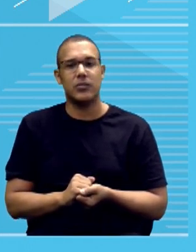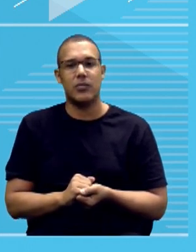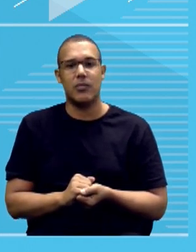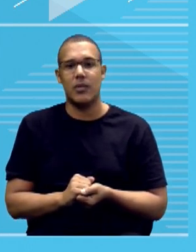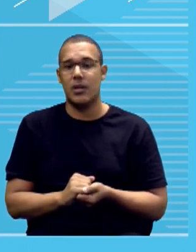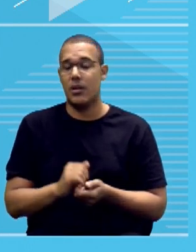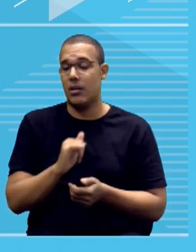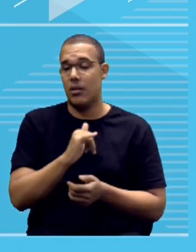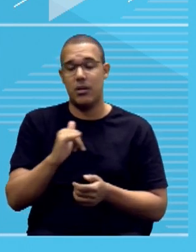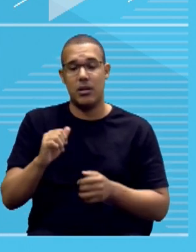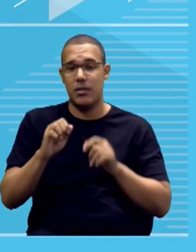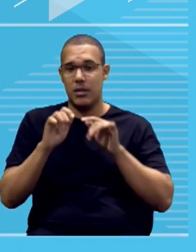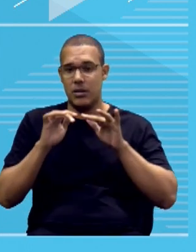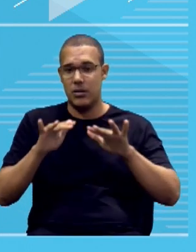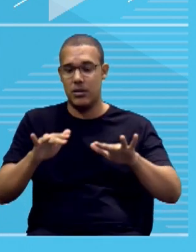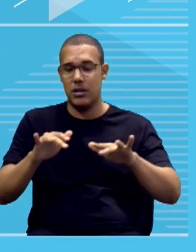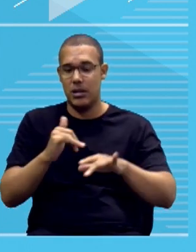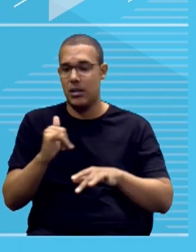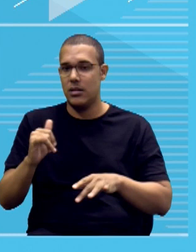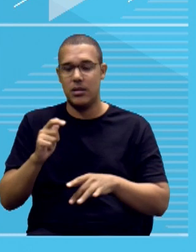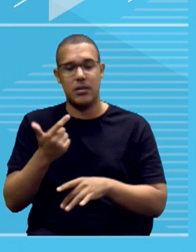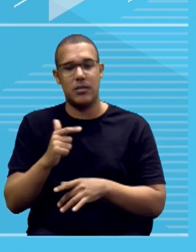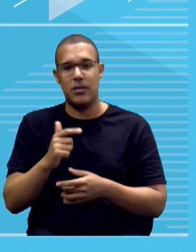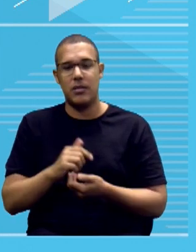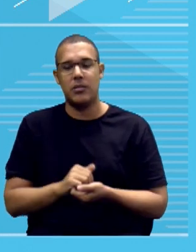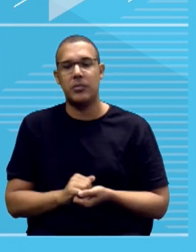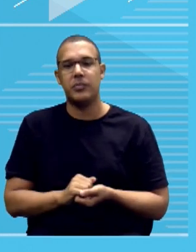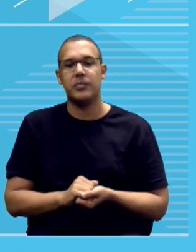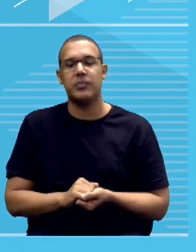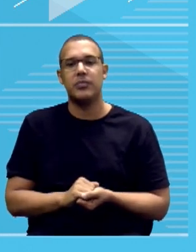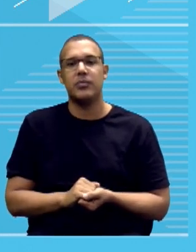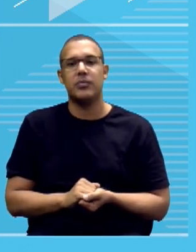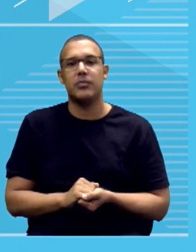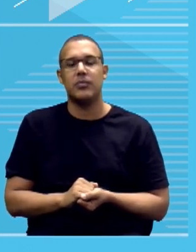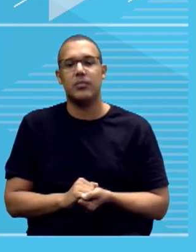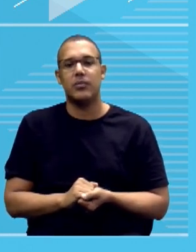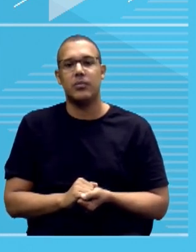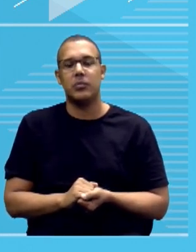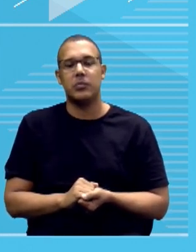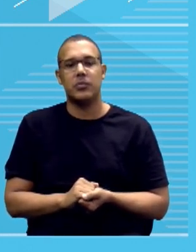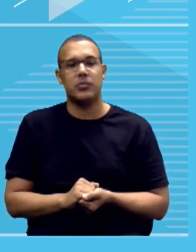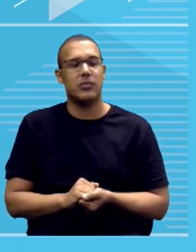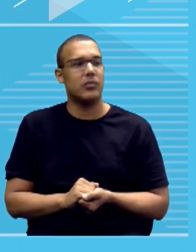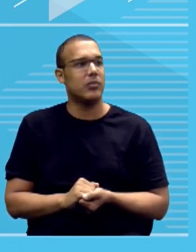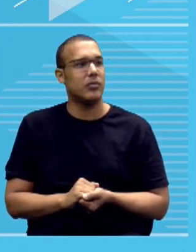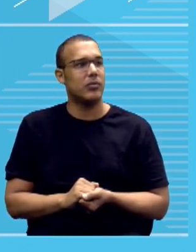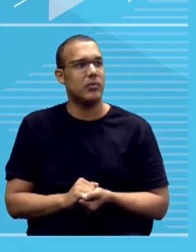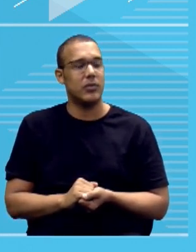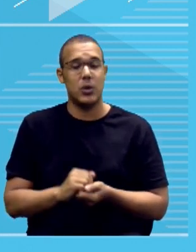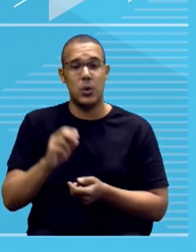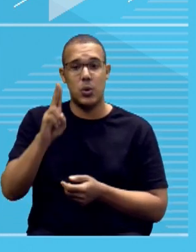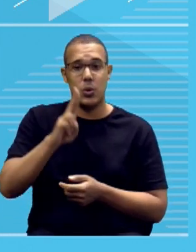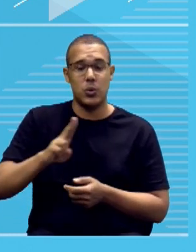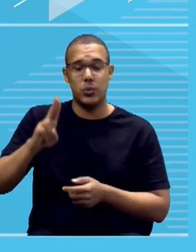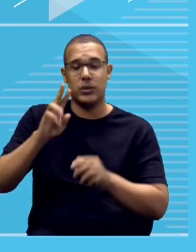energia será dissipada. Logo, toda a tensão produzida será a força eletromotriz. Aplica na fórmula.